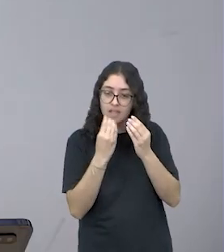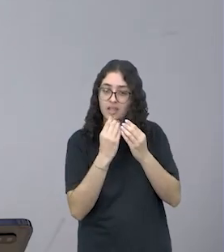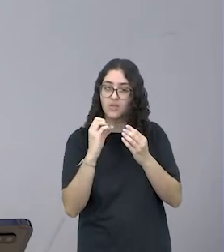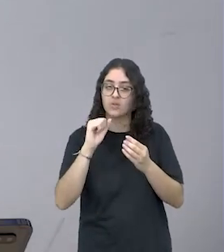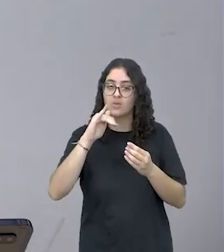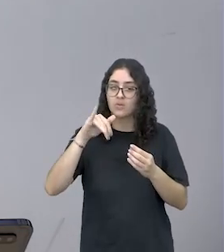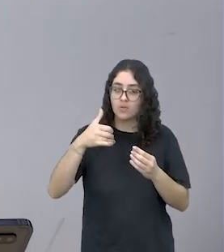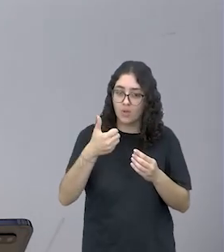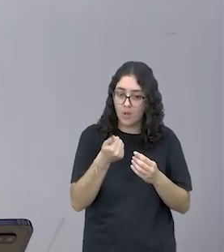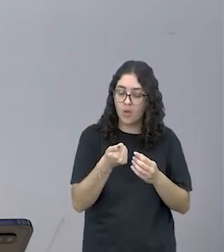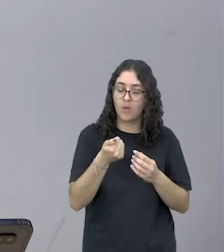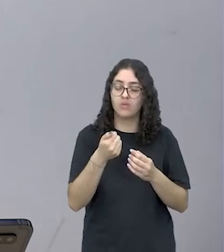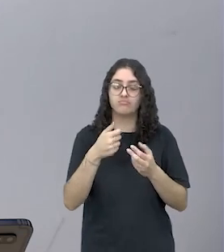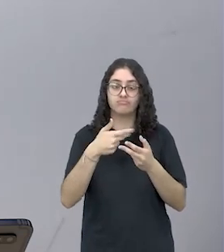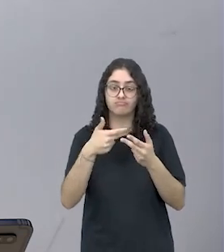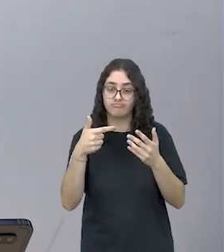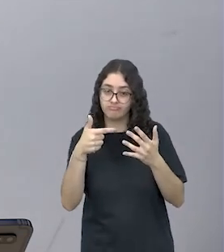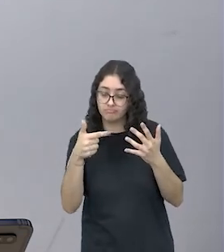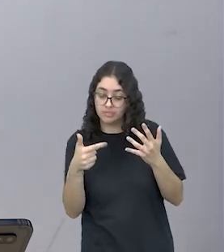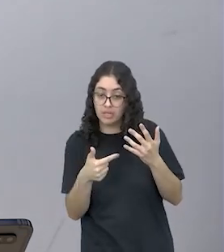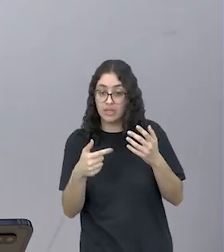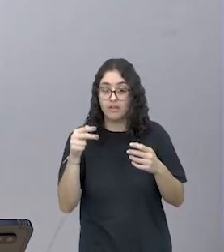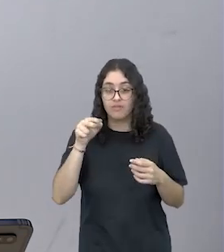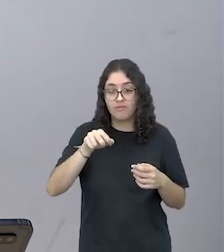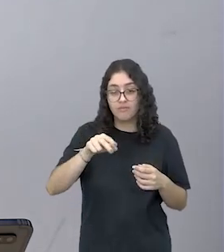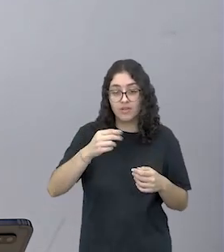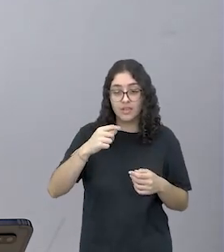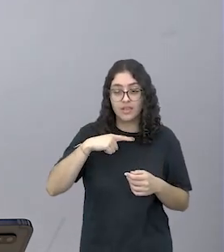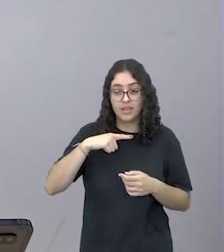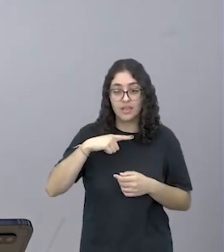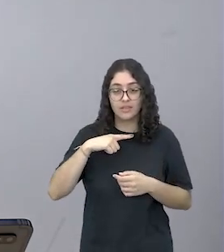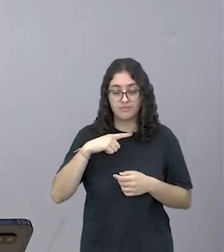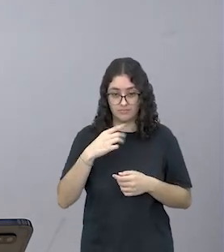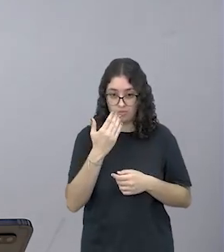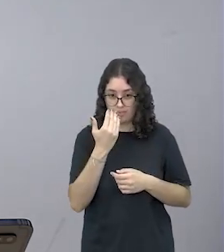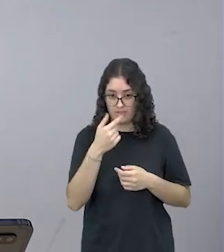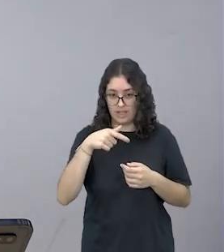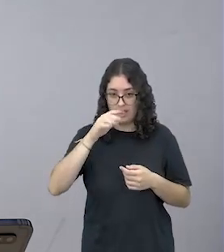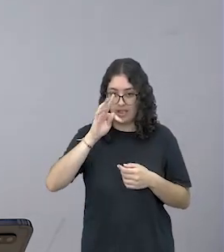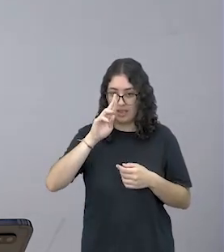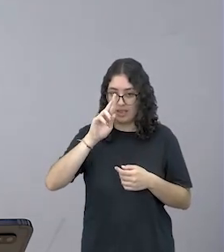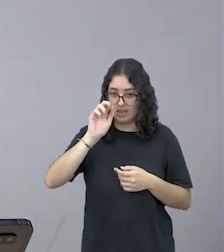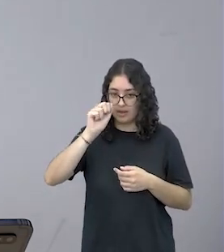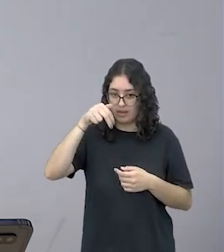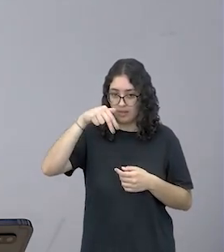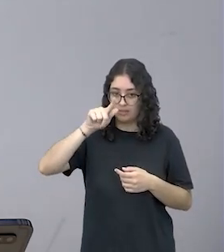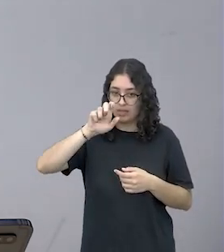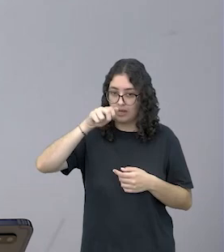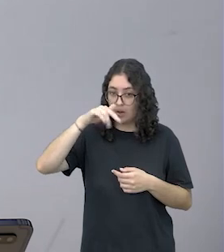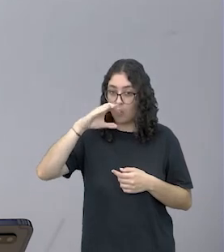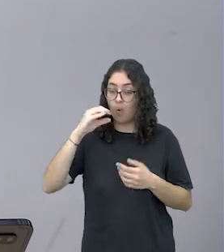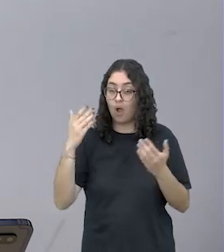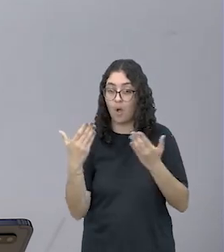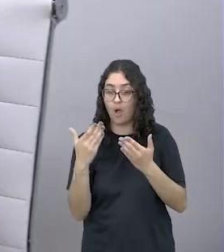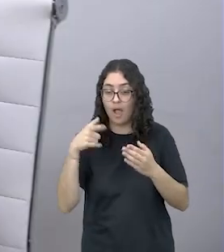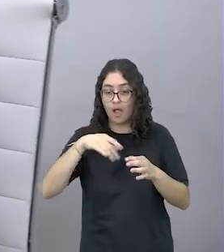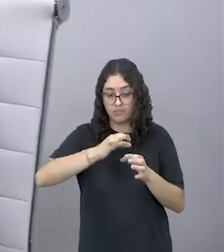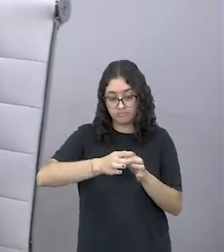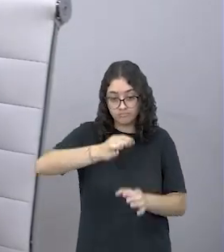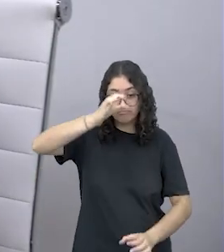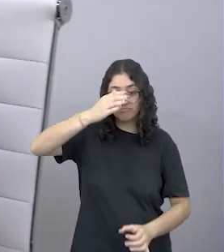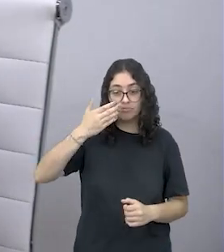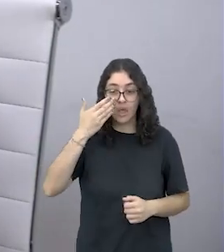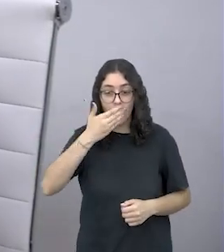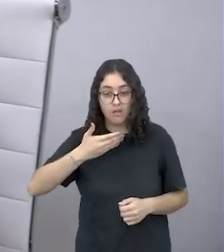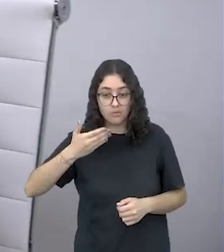né? Transgênico, aumentando o número de alimentos transgênicos e agora, então, com a cana-de-açúcar, né? Existem estudos